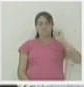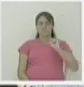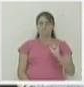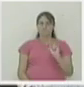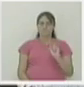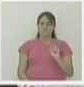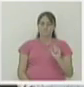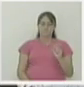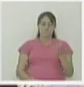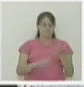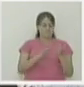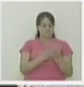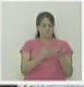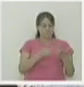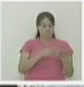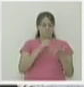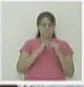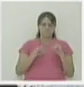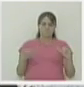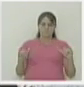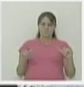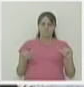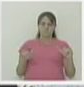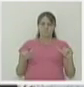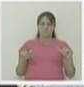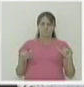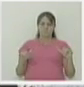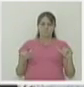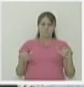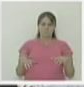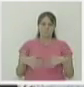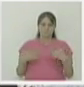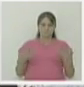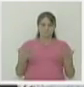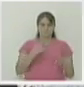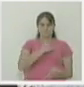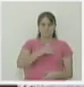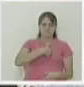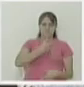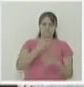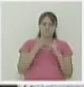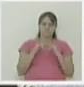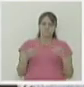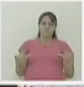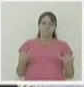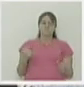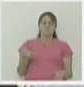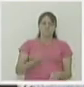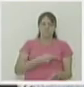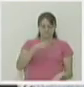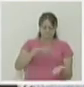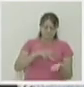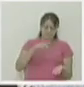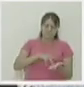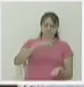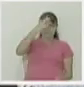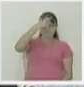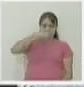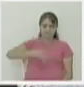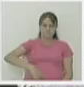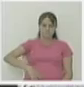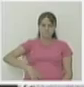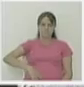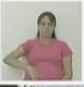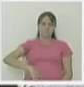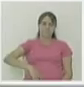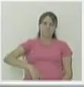está dito. E logo São João continuou: e nós o somos, e o somos